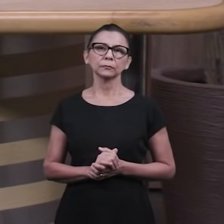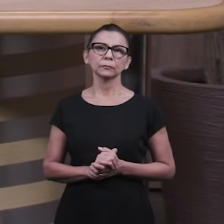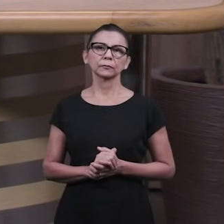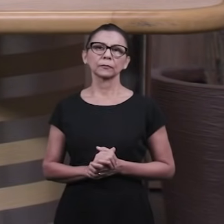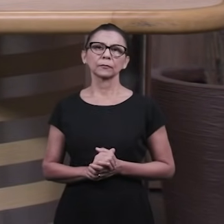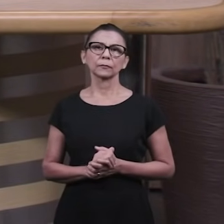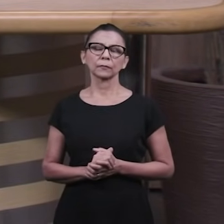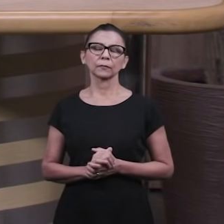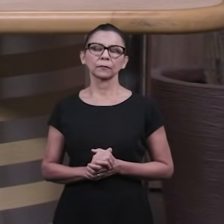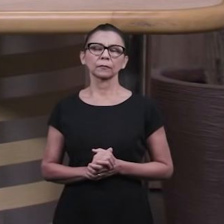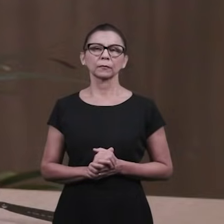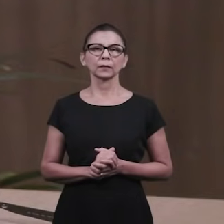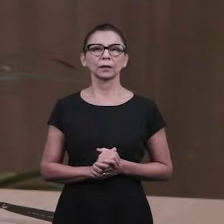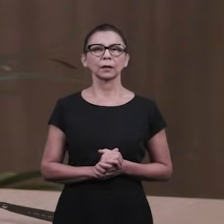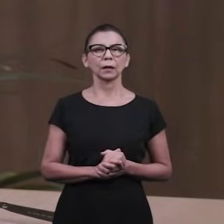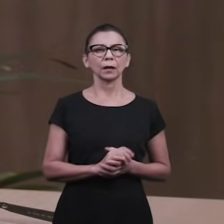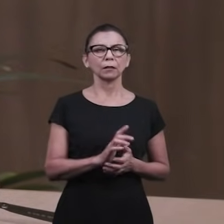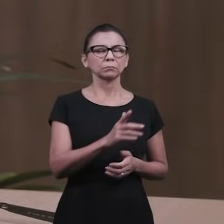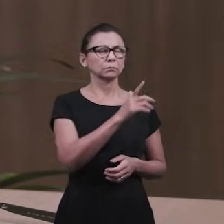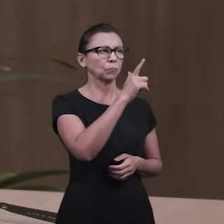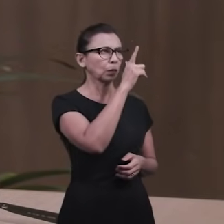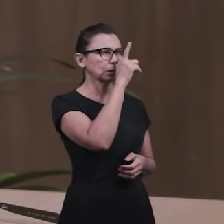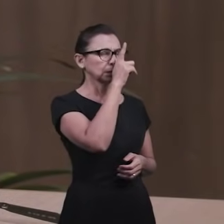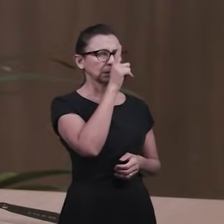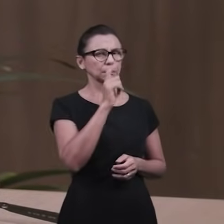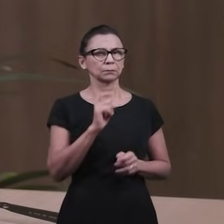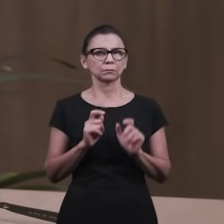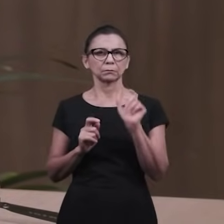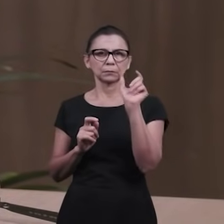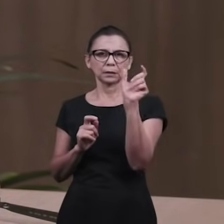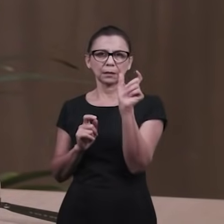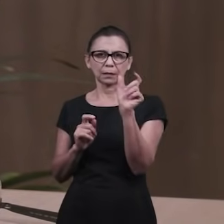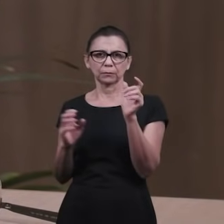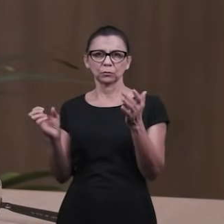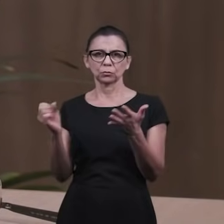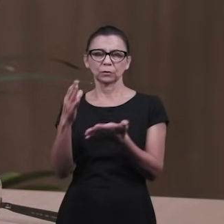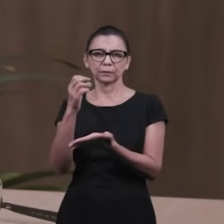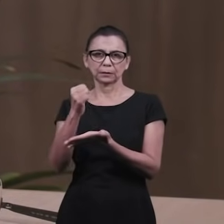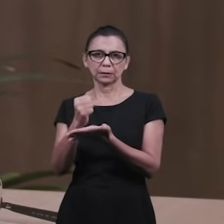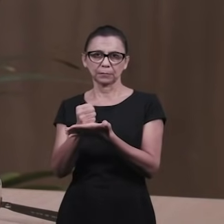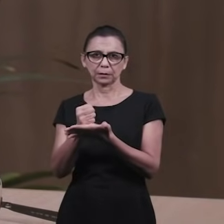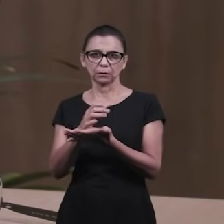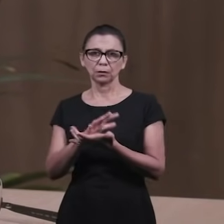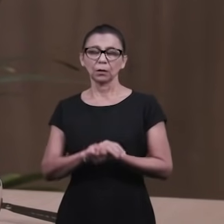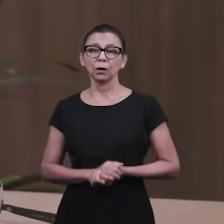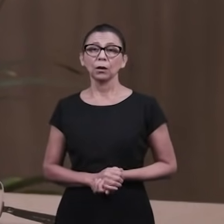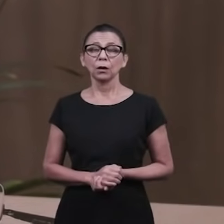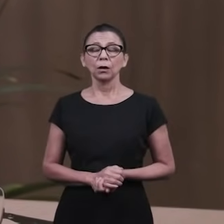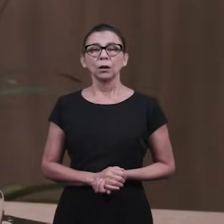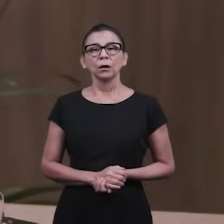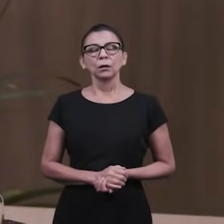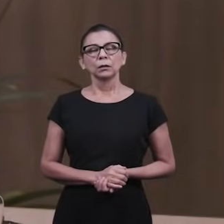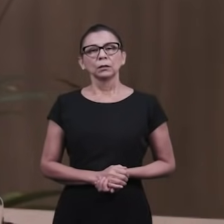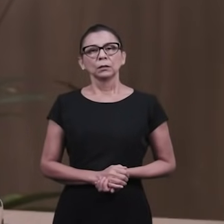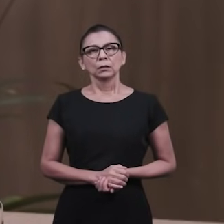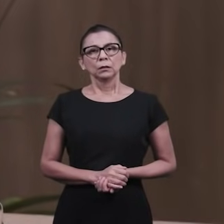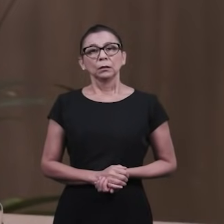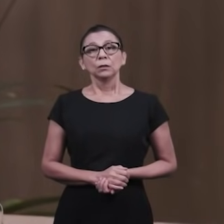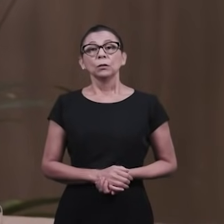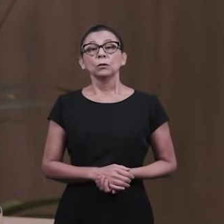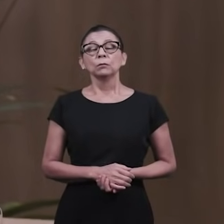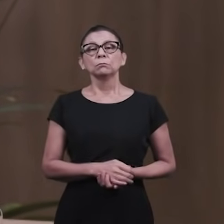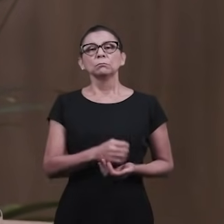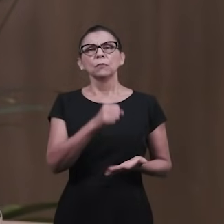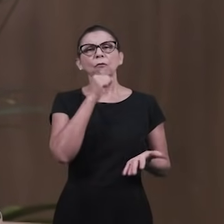palavra grega, não é? Que aparece no Novo Testamento. O que mais se parece com isso no